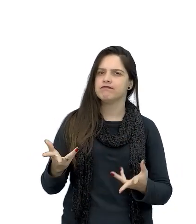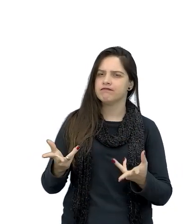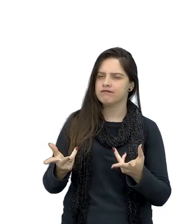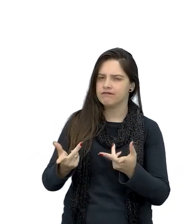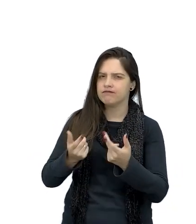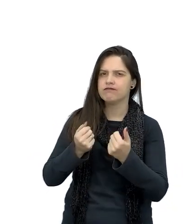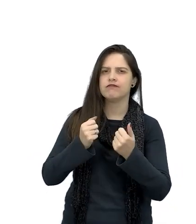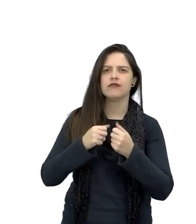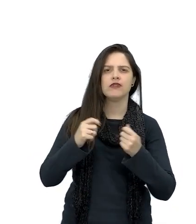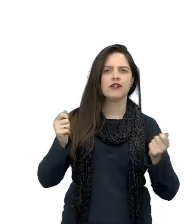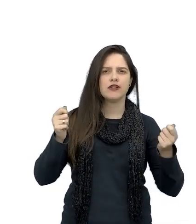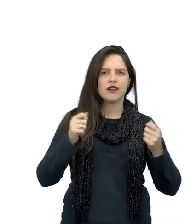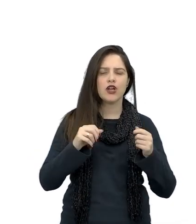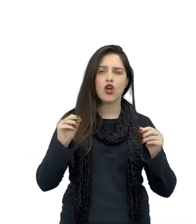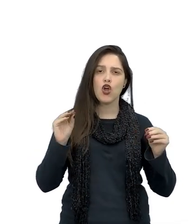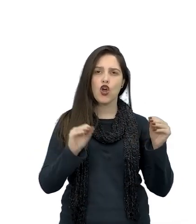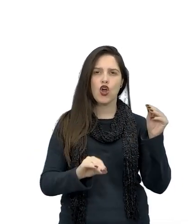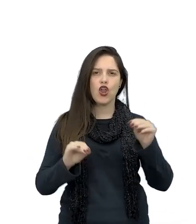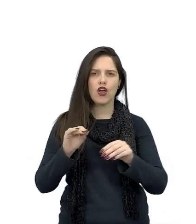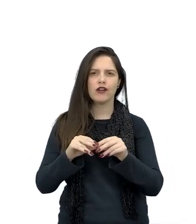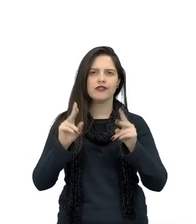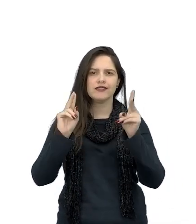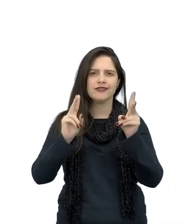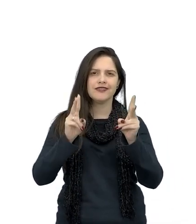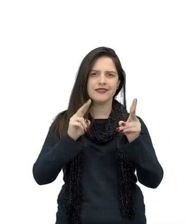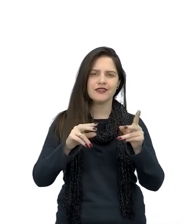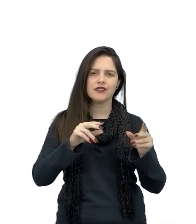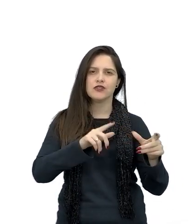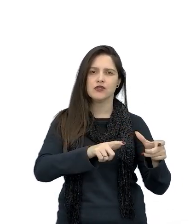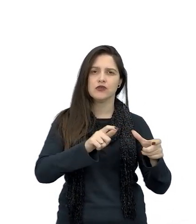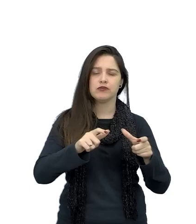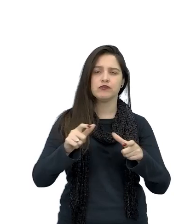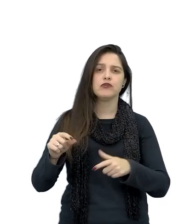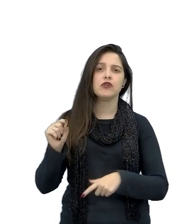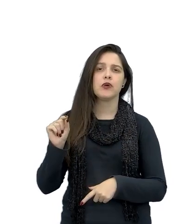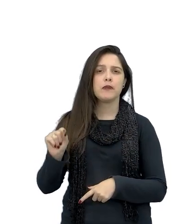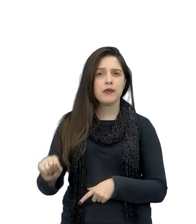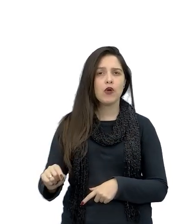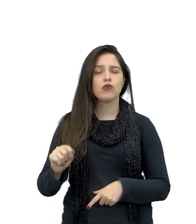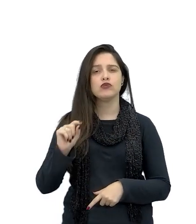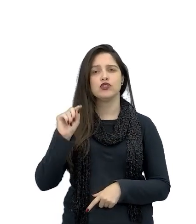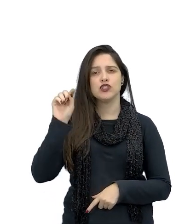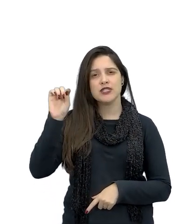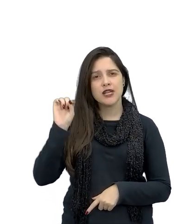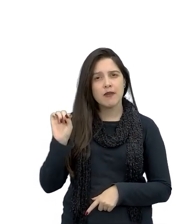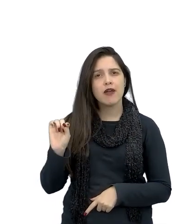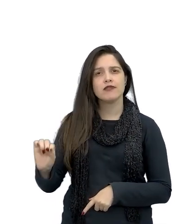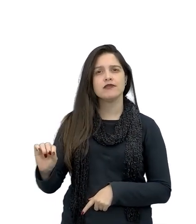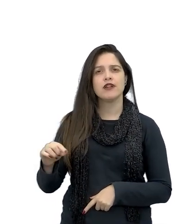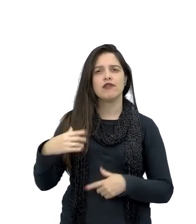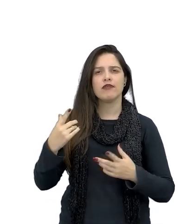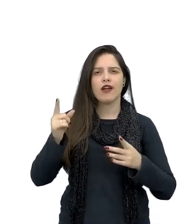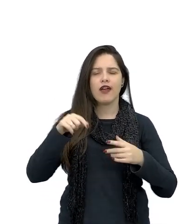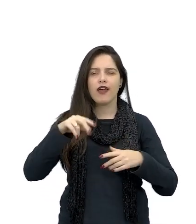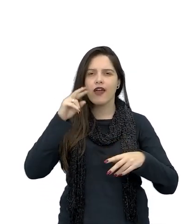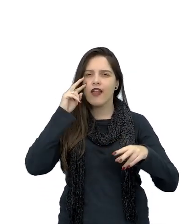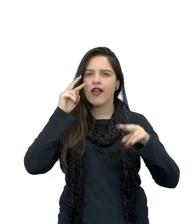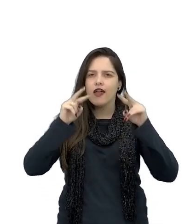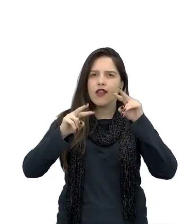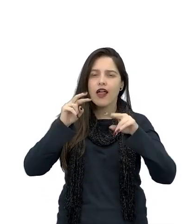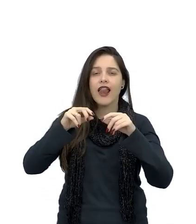repertório, que inclua a vírgula, as reticências, o ponto de exclamação, além do emprego da